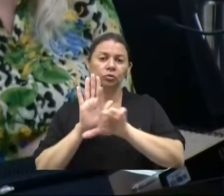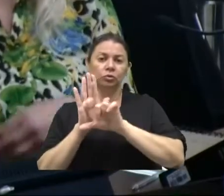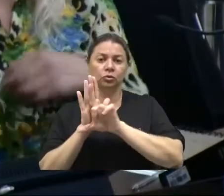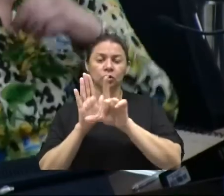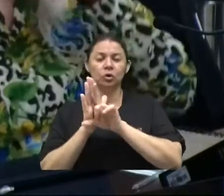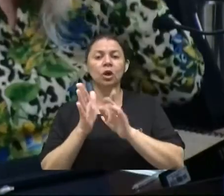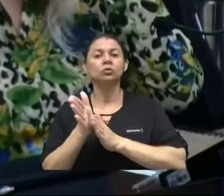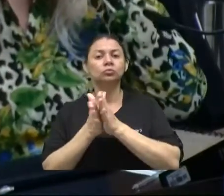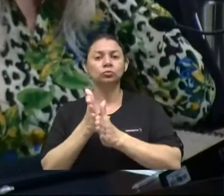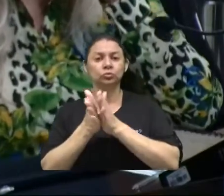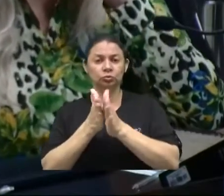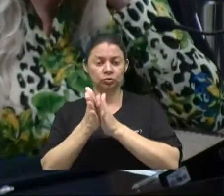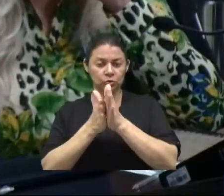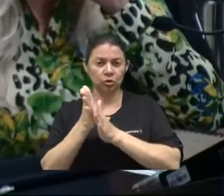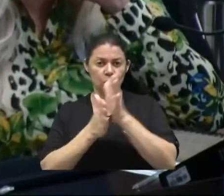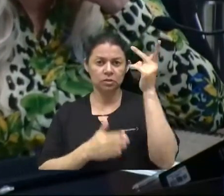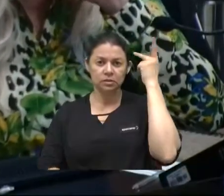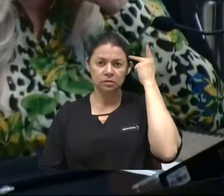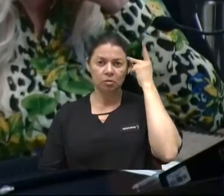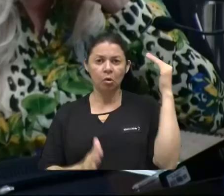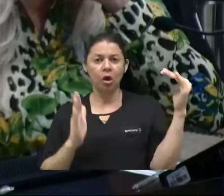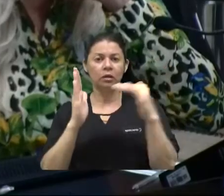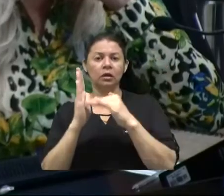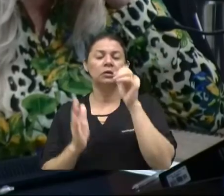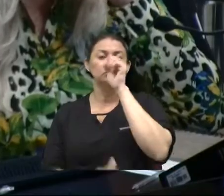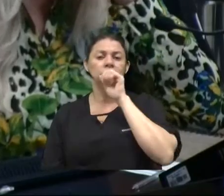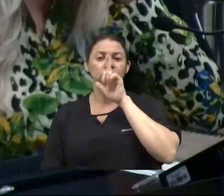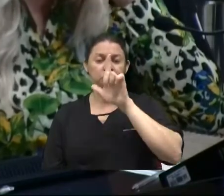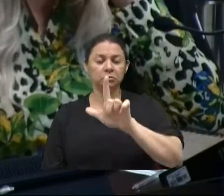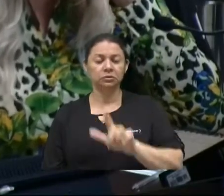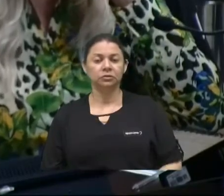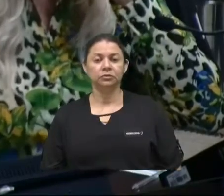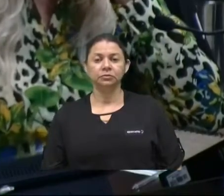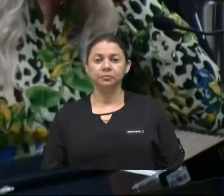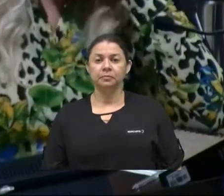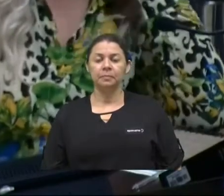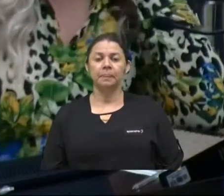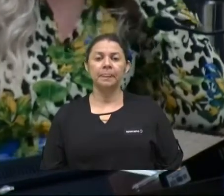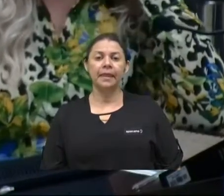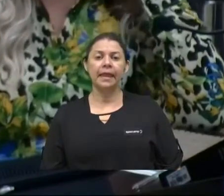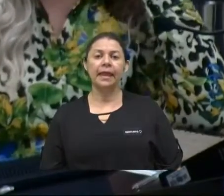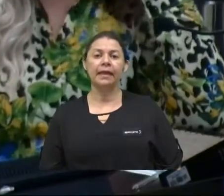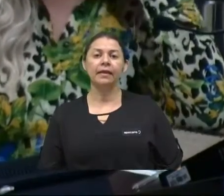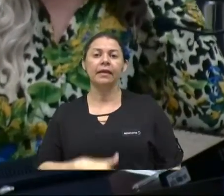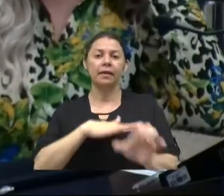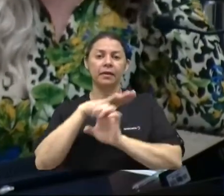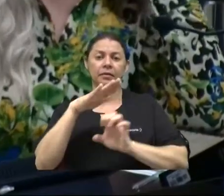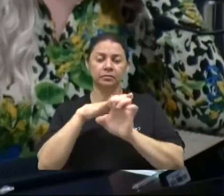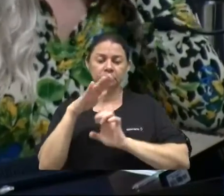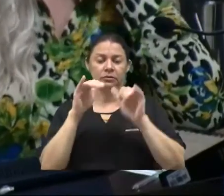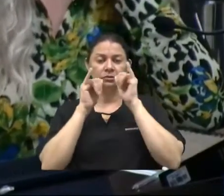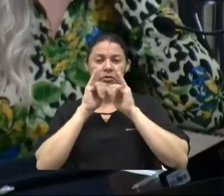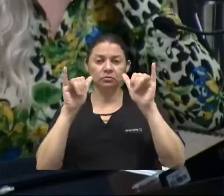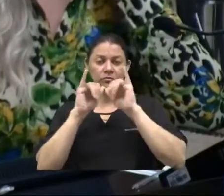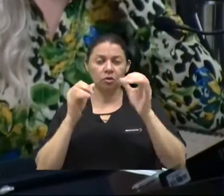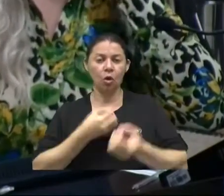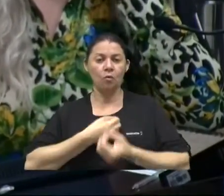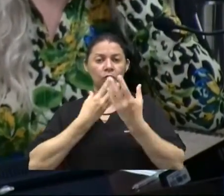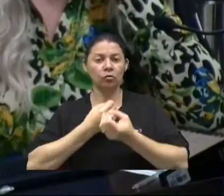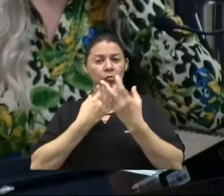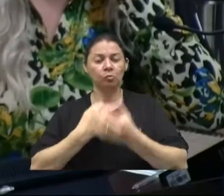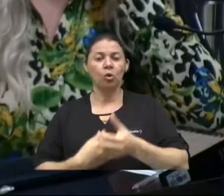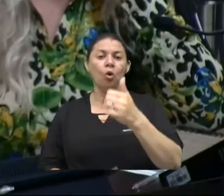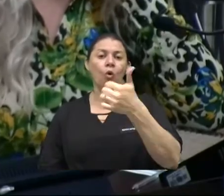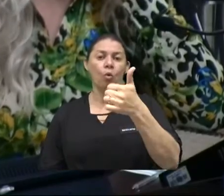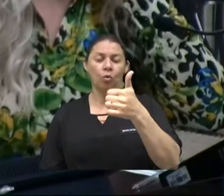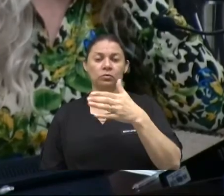a Limeira. Eu vou ler a matéria. A Agência Nacional de Transporte Terrestre informou na terça-feira, 11 de dezembro,